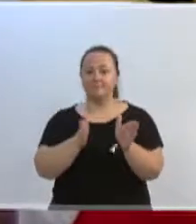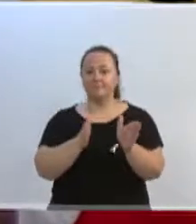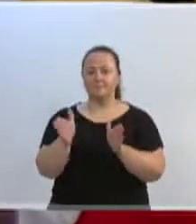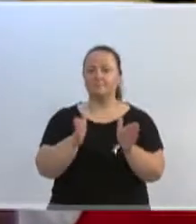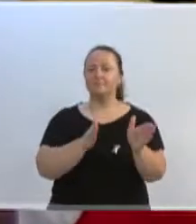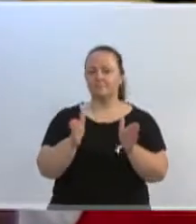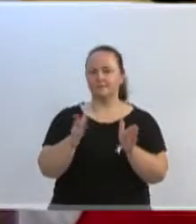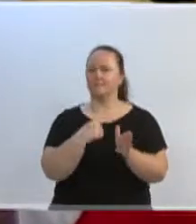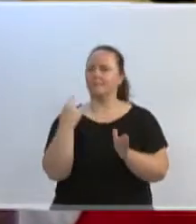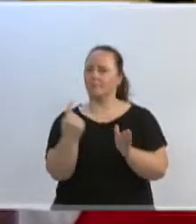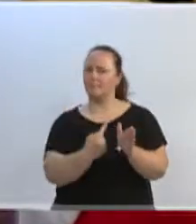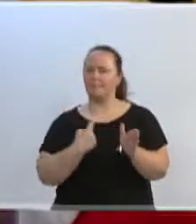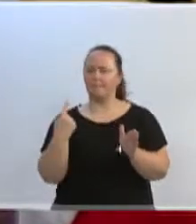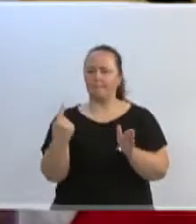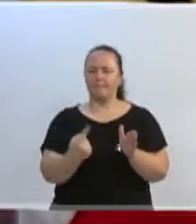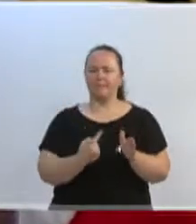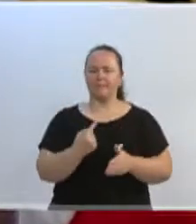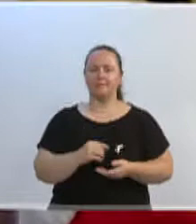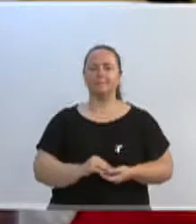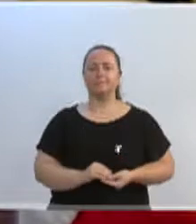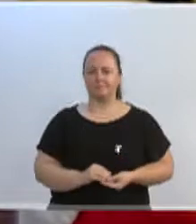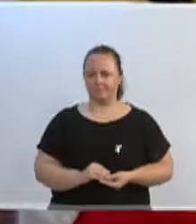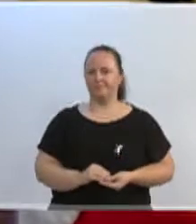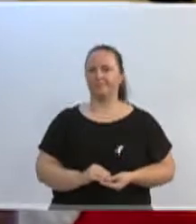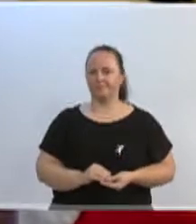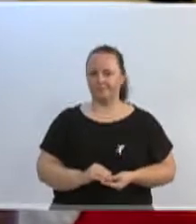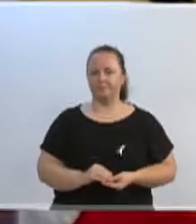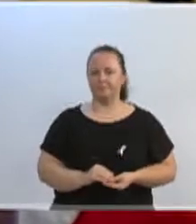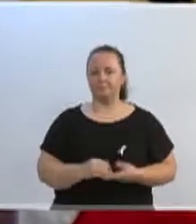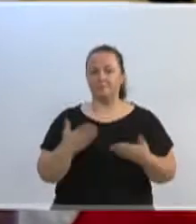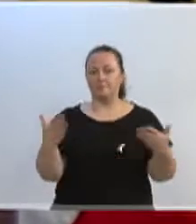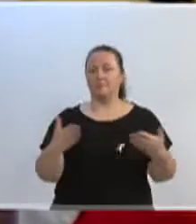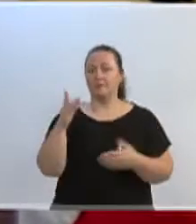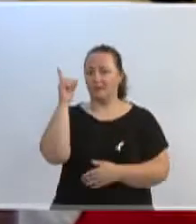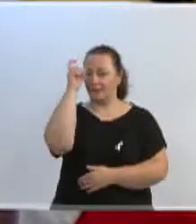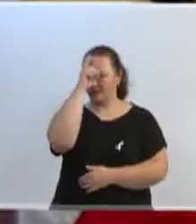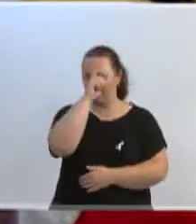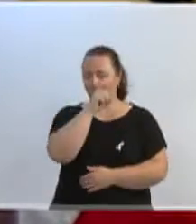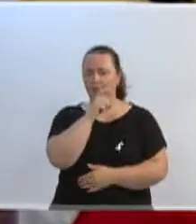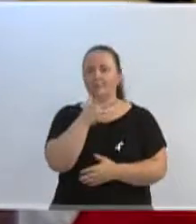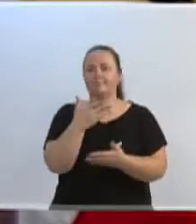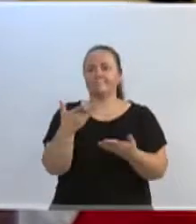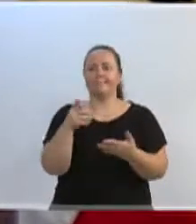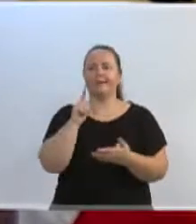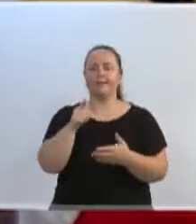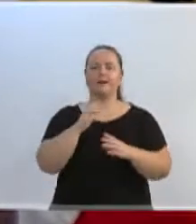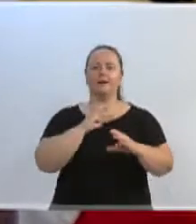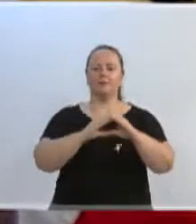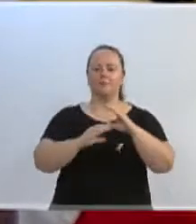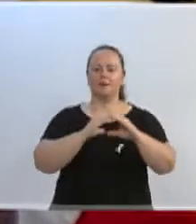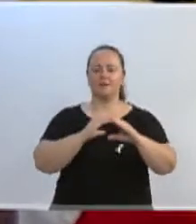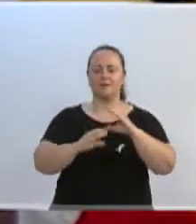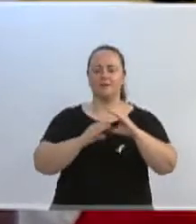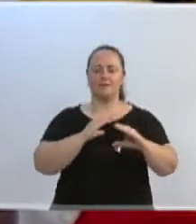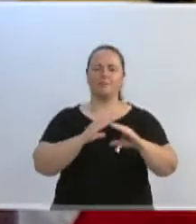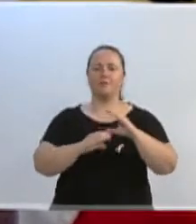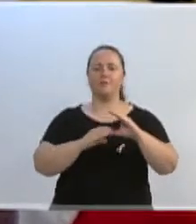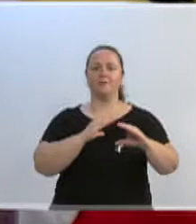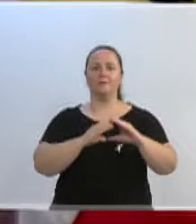como para os deficientes auditivos, então, a dificuldade maior é na questão de comunicação.